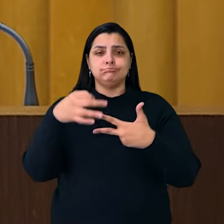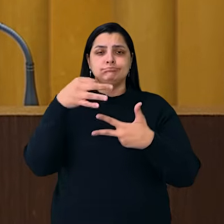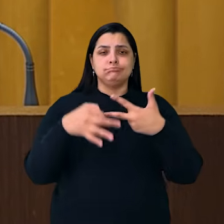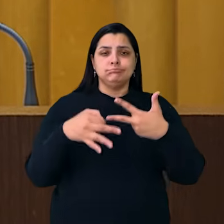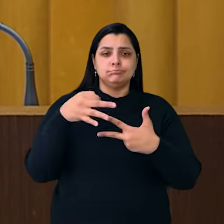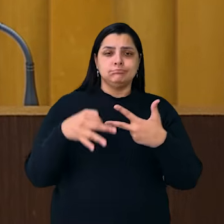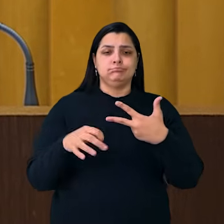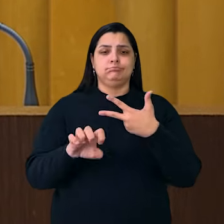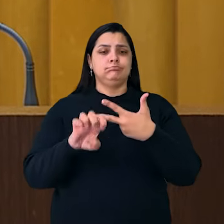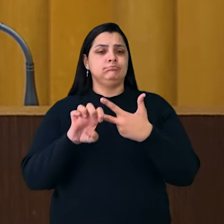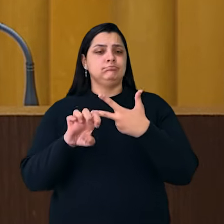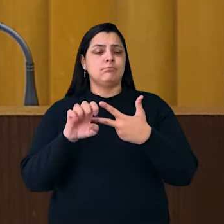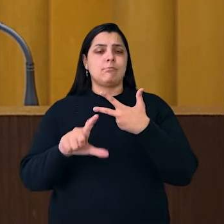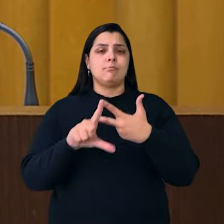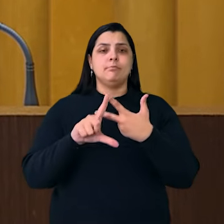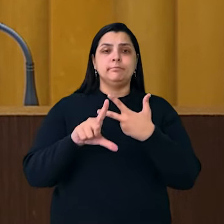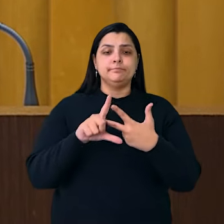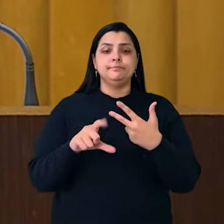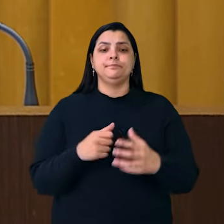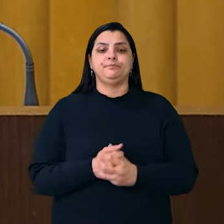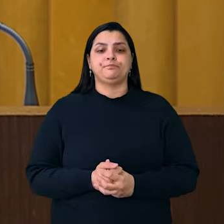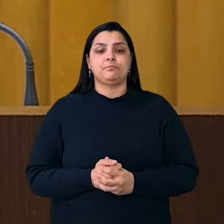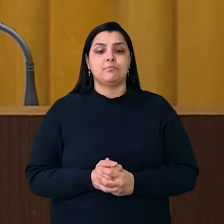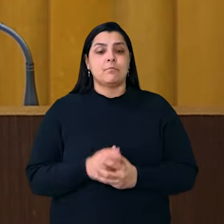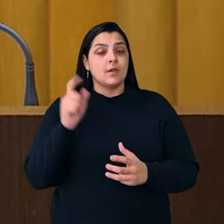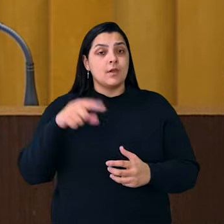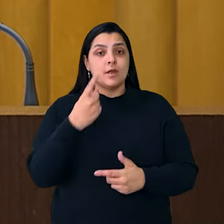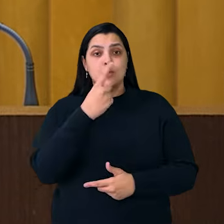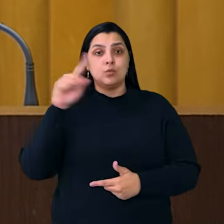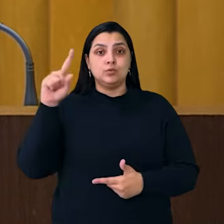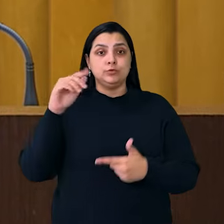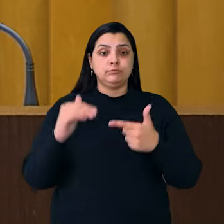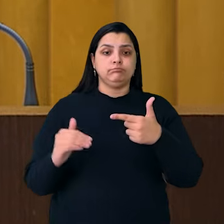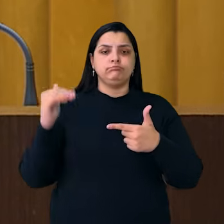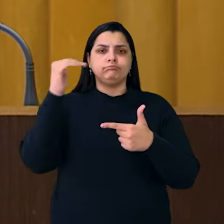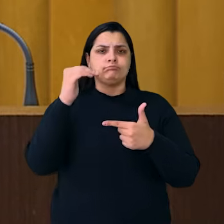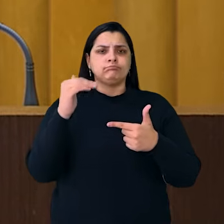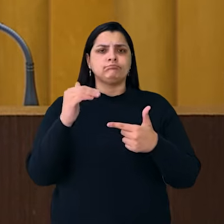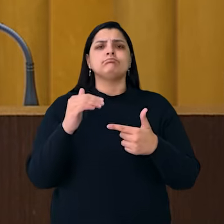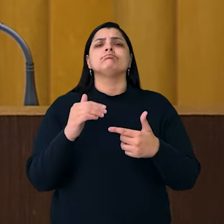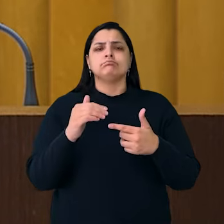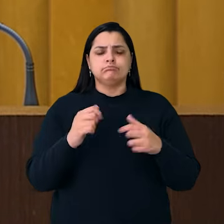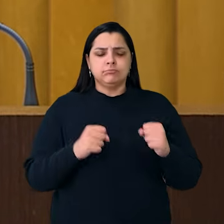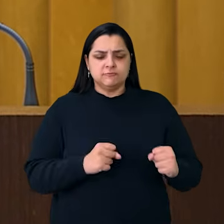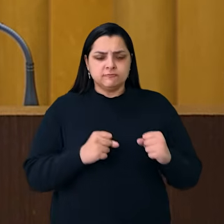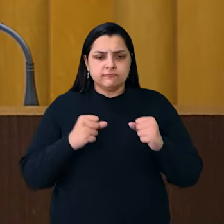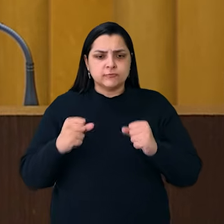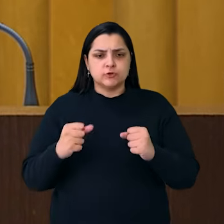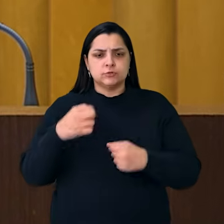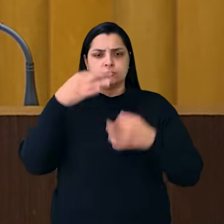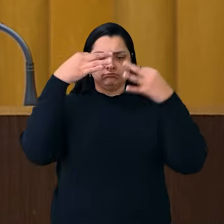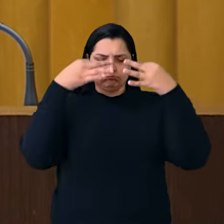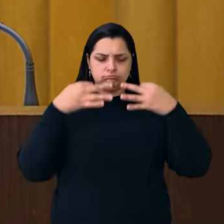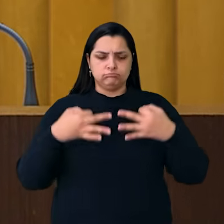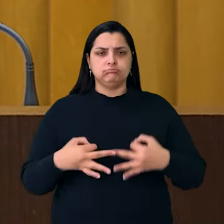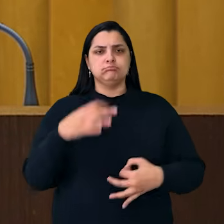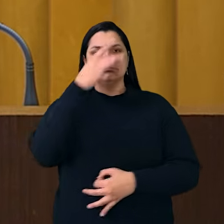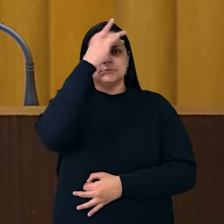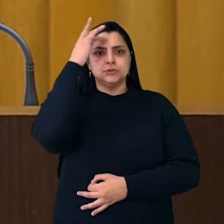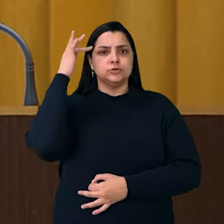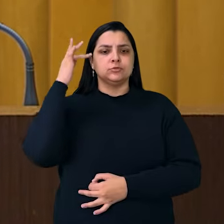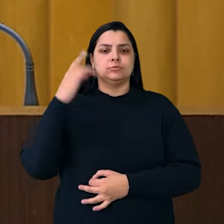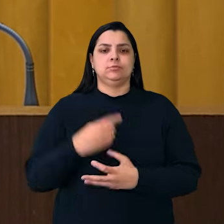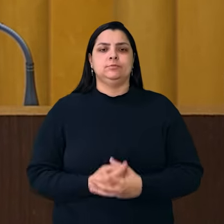porque é o último lugar onde se resgata toda a força da dignidade da